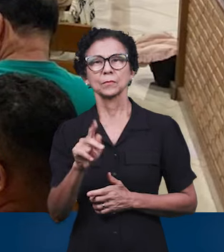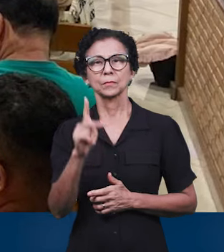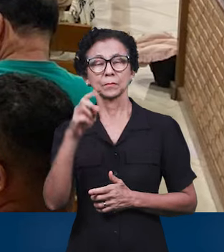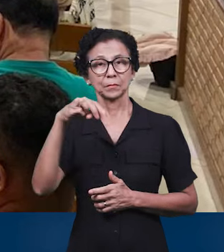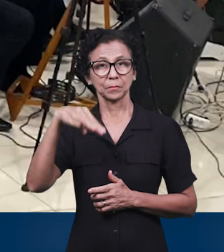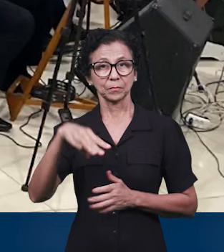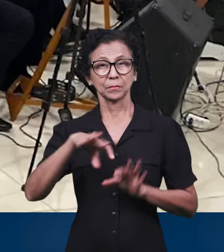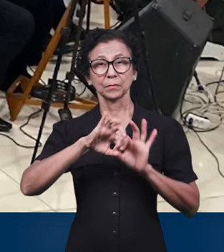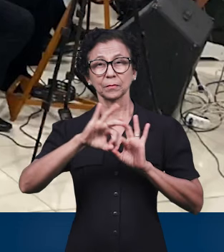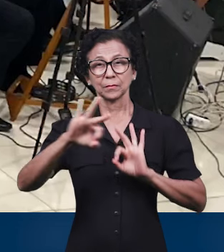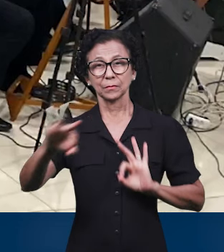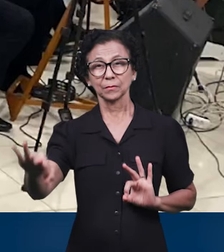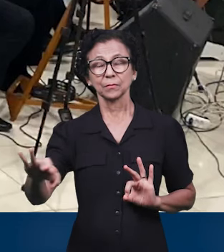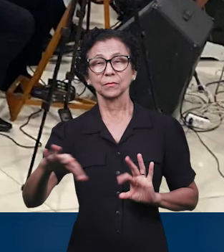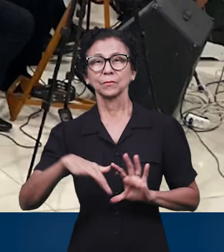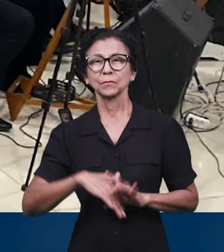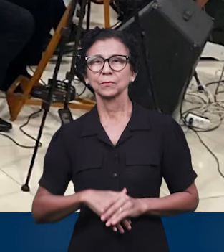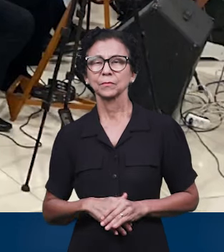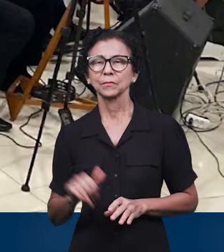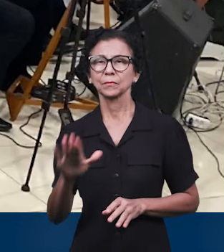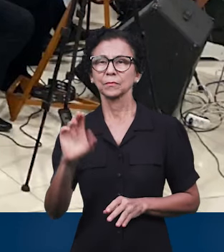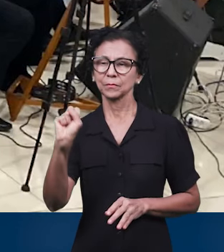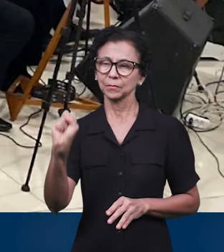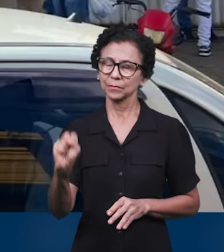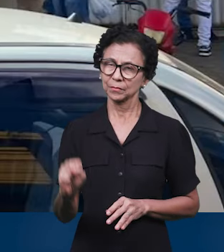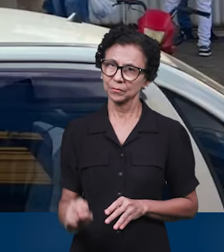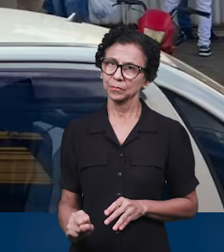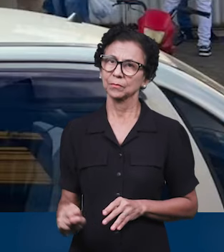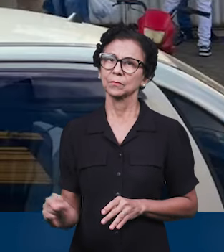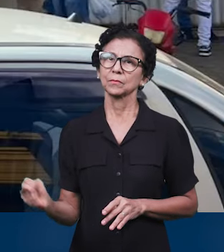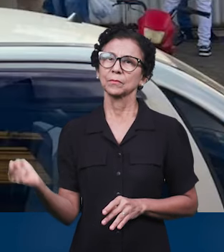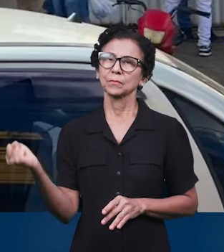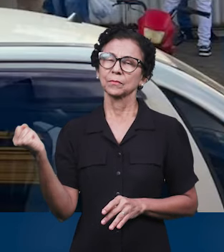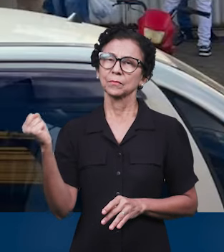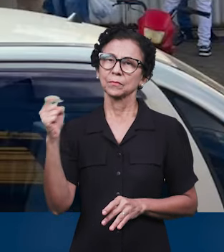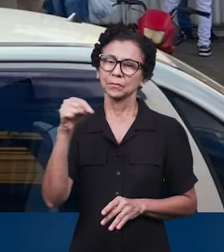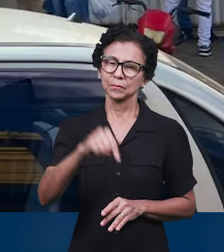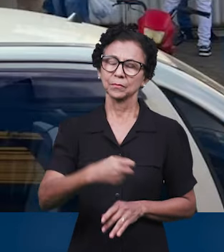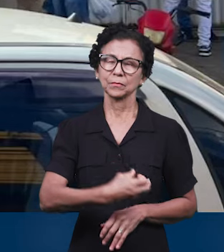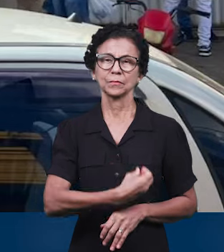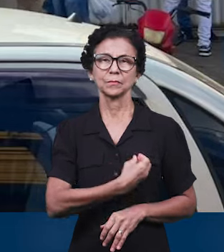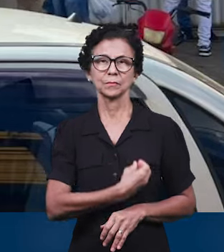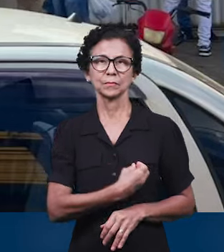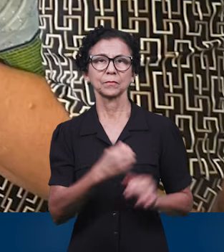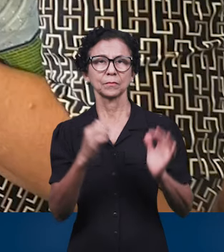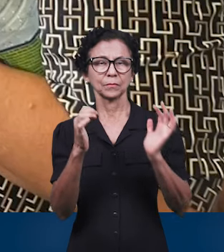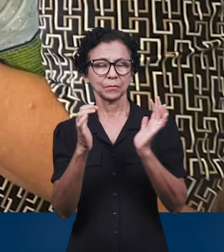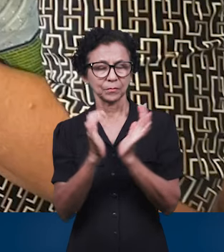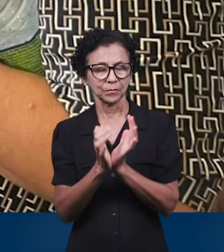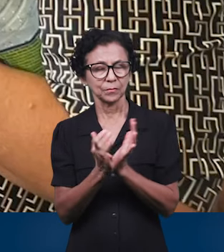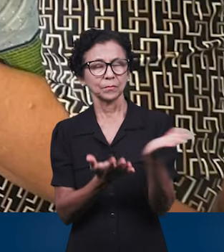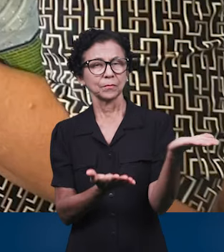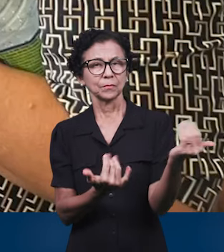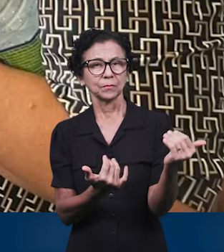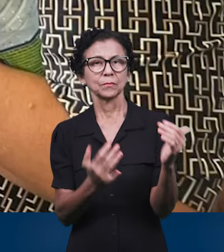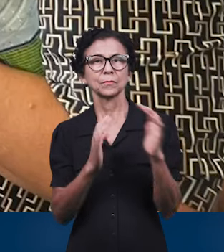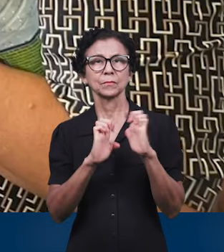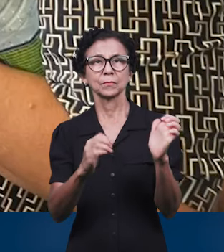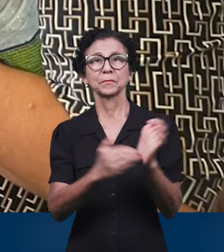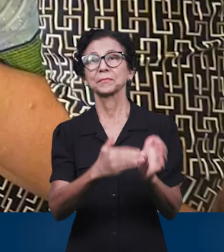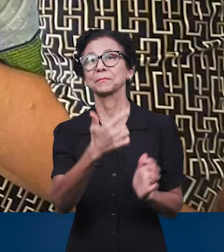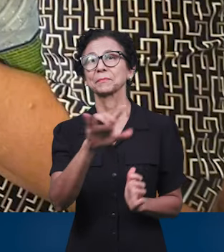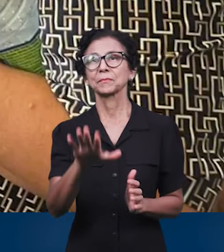Na parte da manhã tivemos a madrugada, no sábado, e saímos para as ruas para evangelizar, para levar a palavra do Senhor